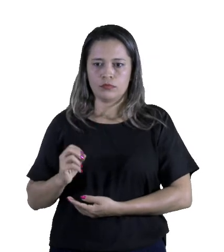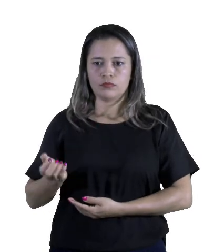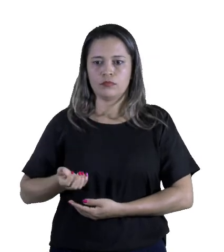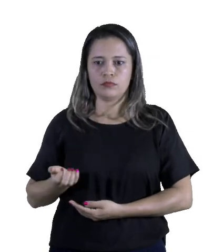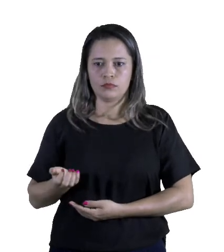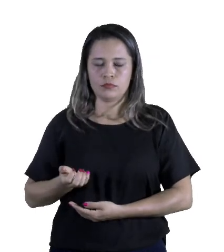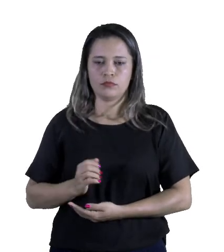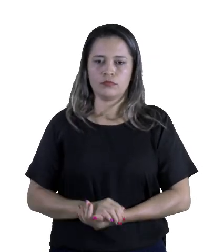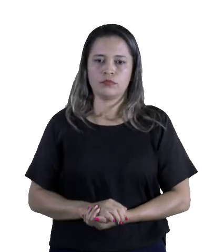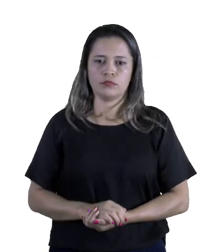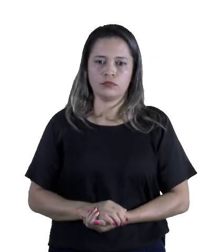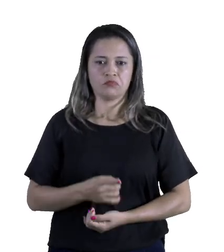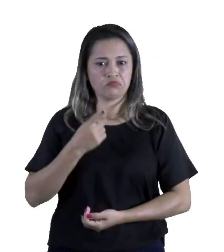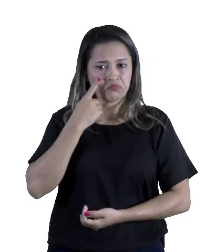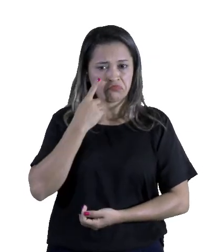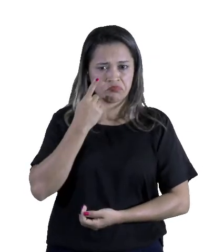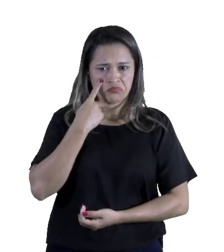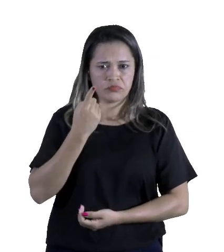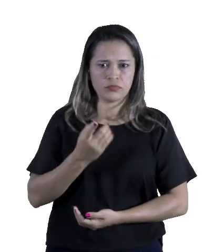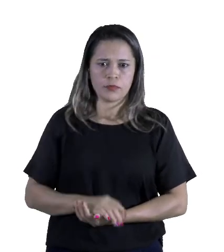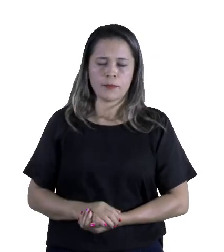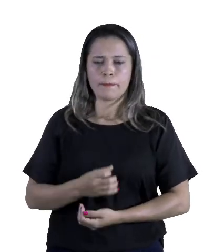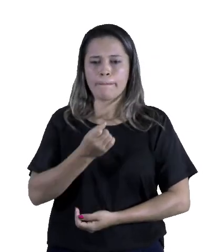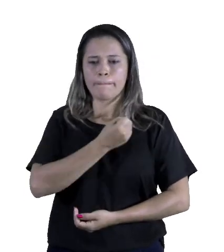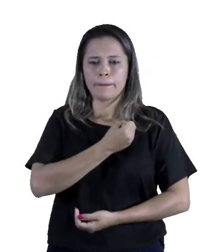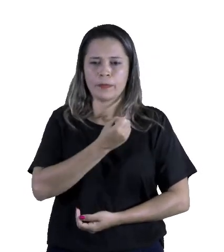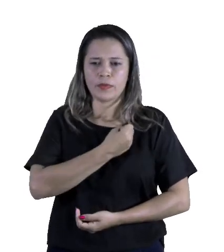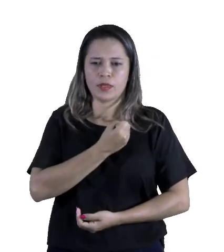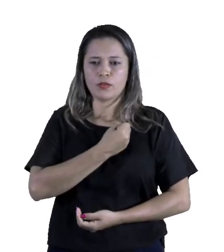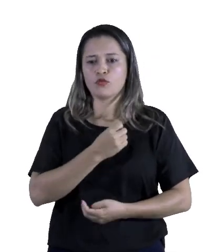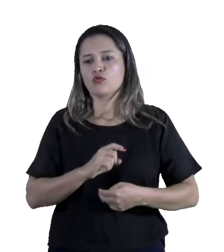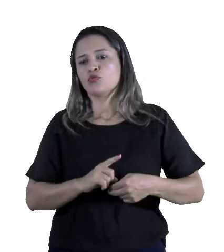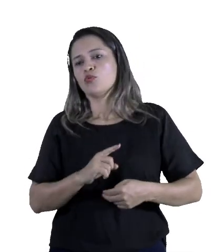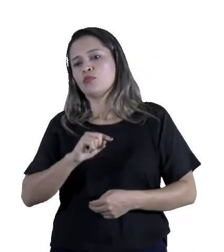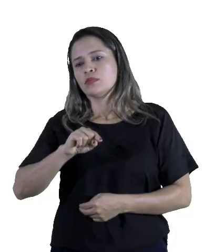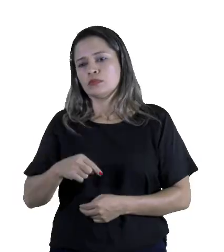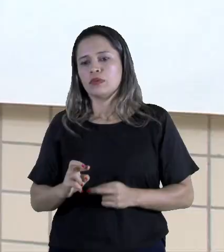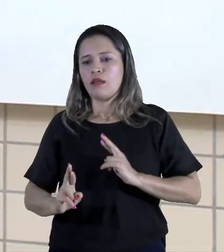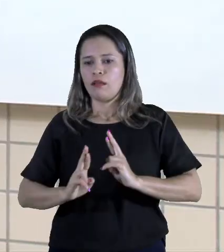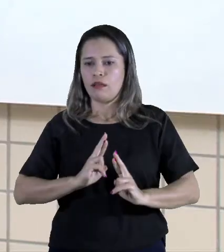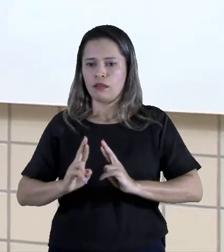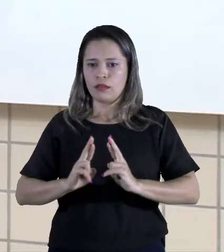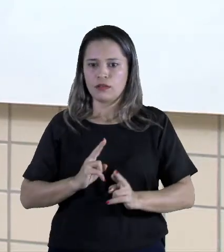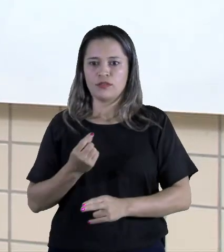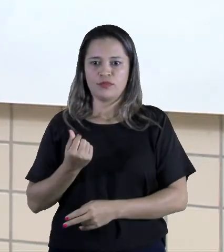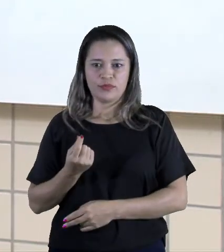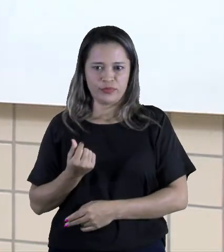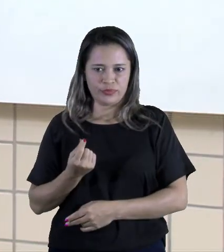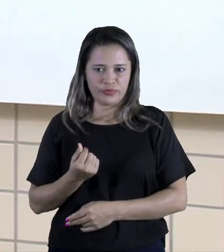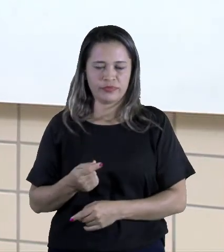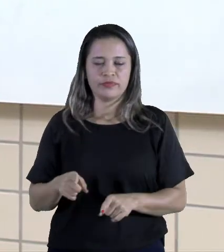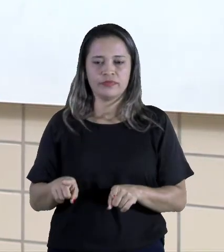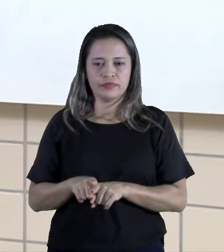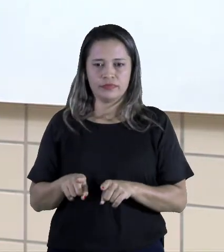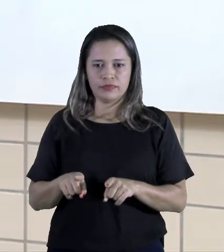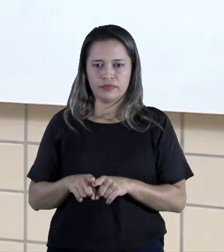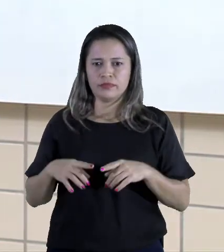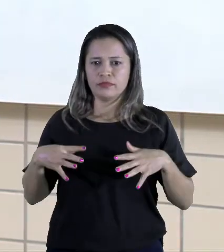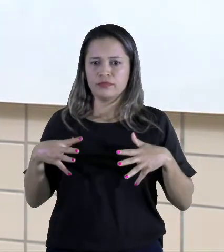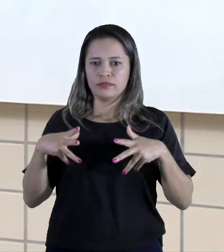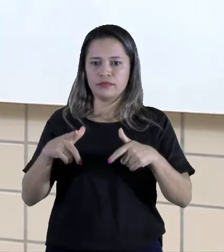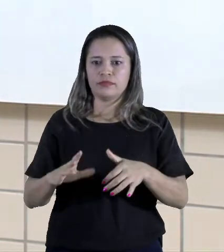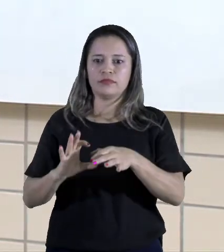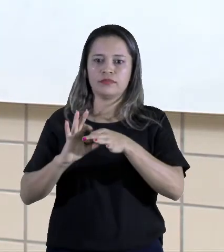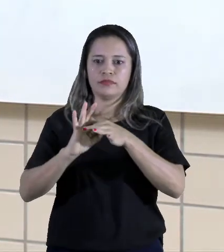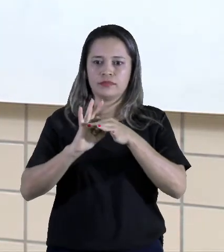R$41,50. Viu só que os números decimais estão relacionados com o nosso dinheiro e estão totalmente ligados